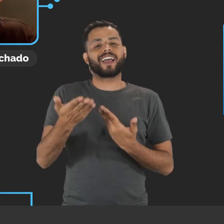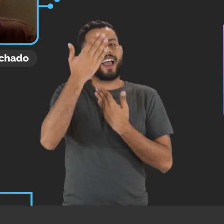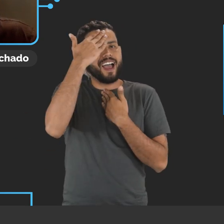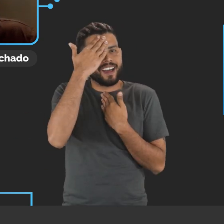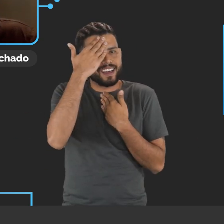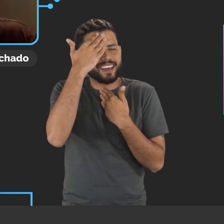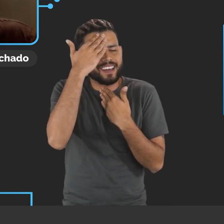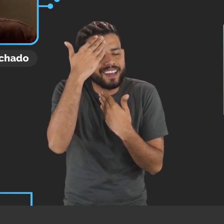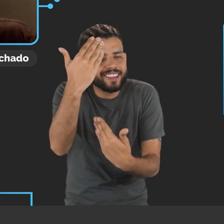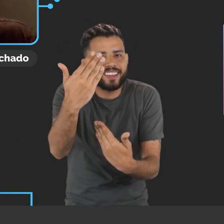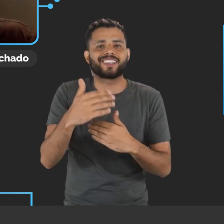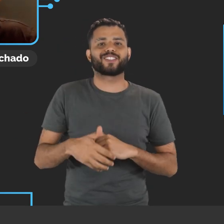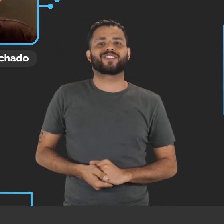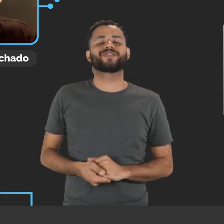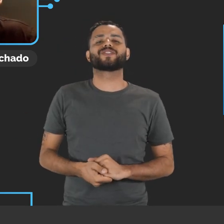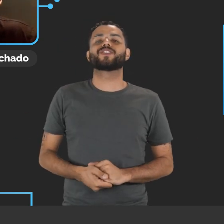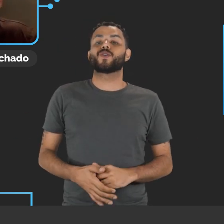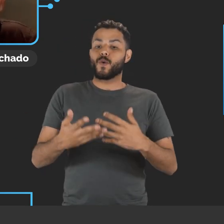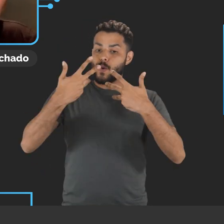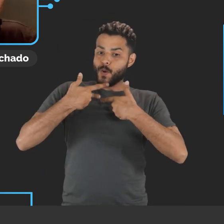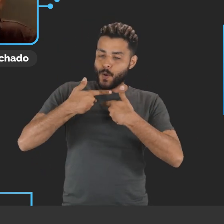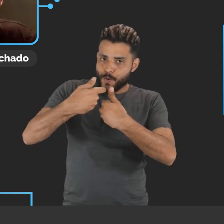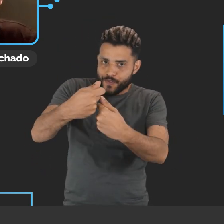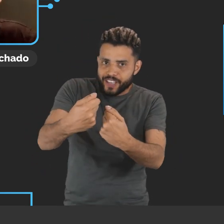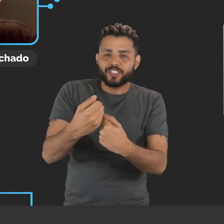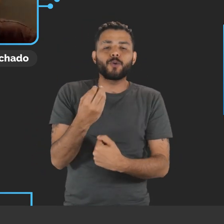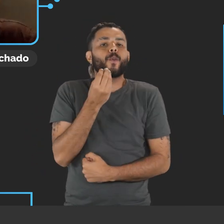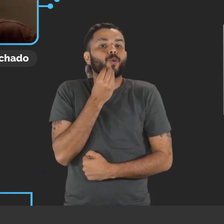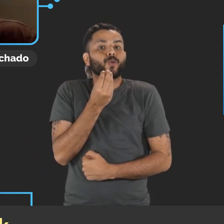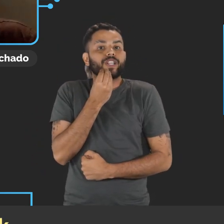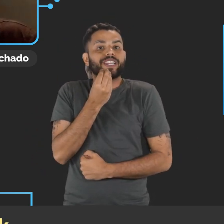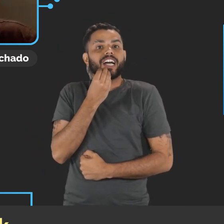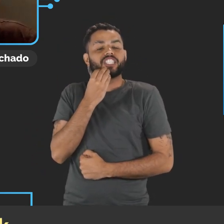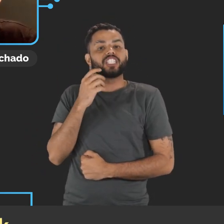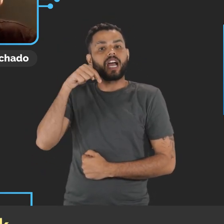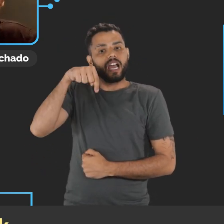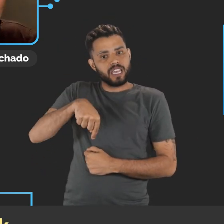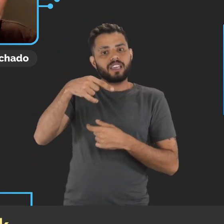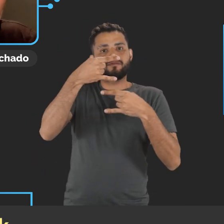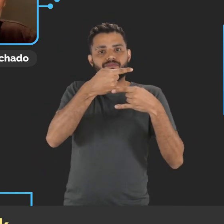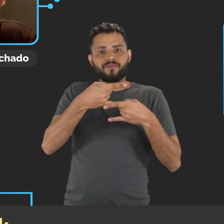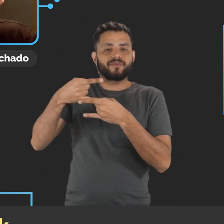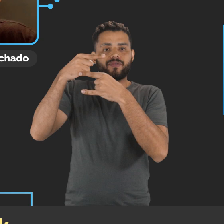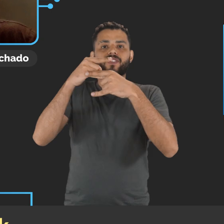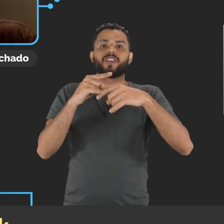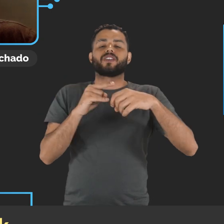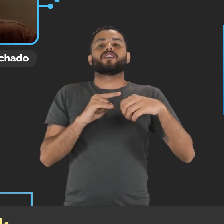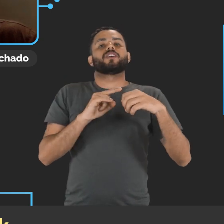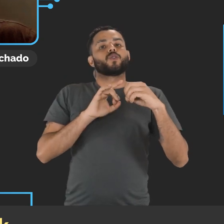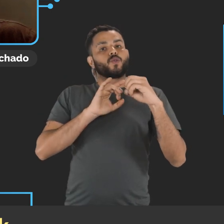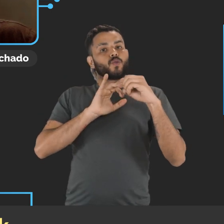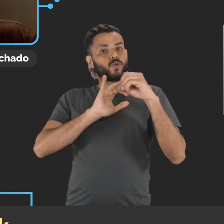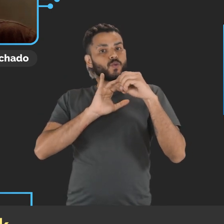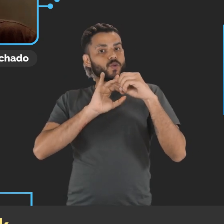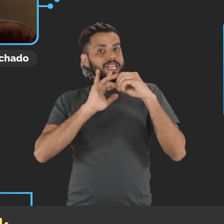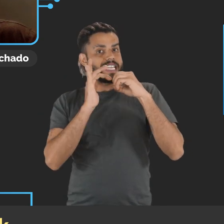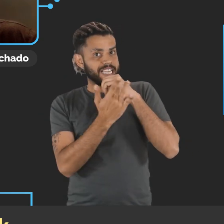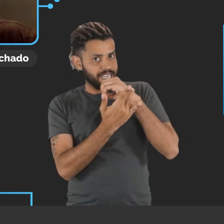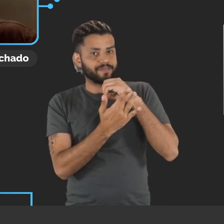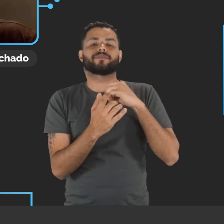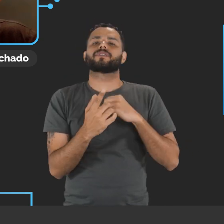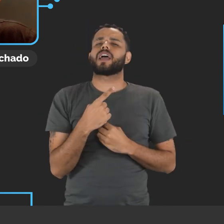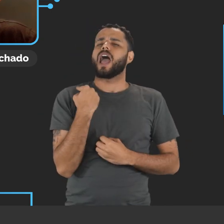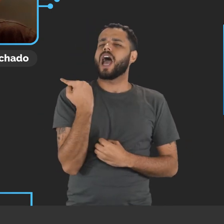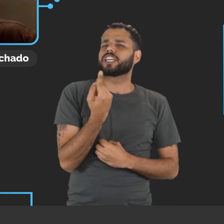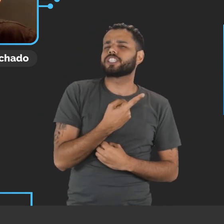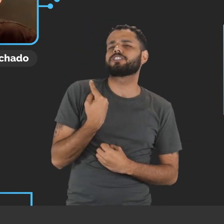isso, gente. Agradeço demais ao convite, a oportunidade de estar aqui no link e poder falar um pouco